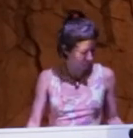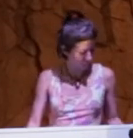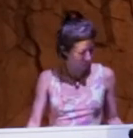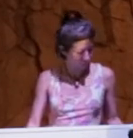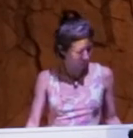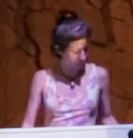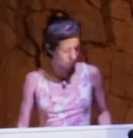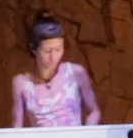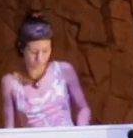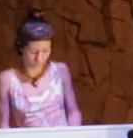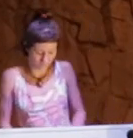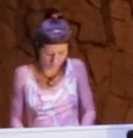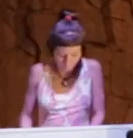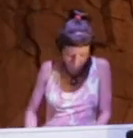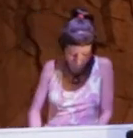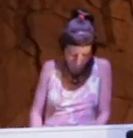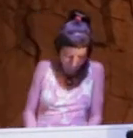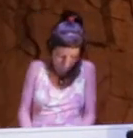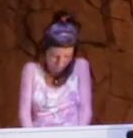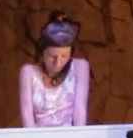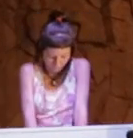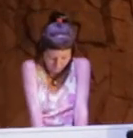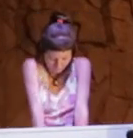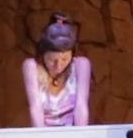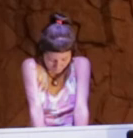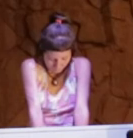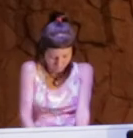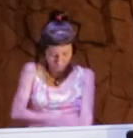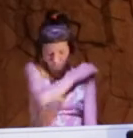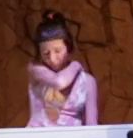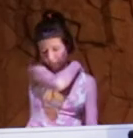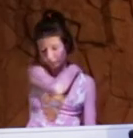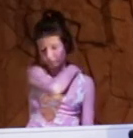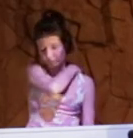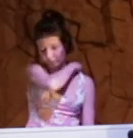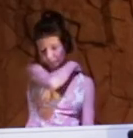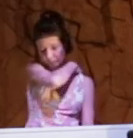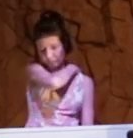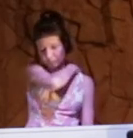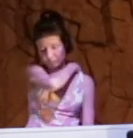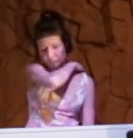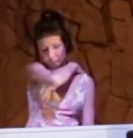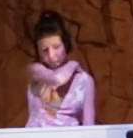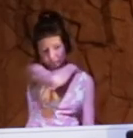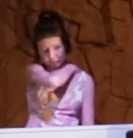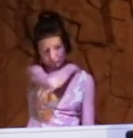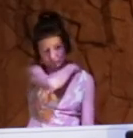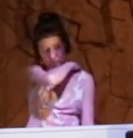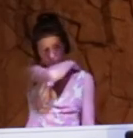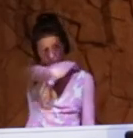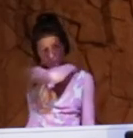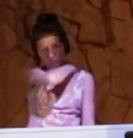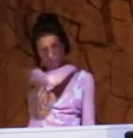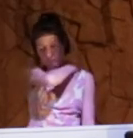uma história que fala que um escritor apresentou o texto para uma editora e a editora definiu quem iria